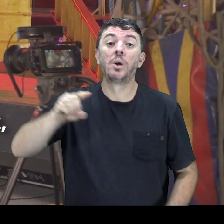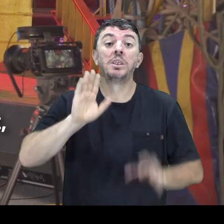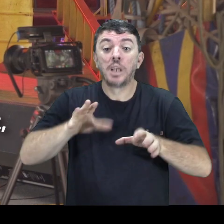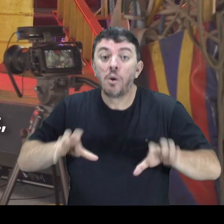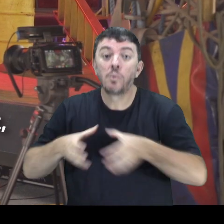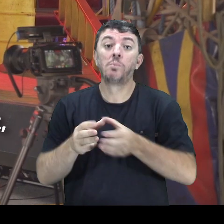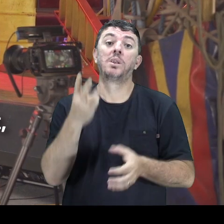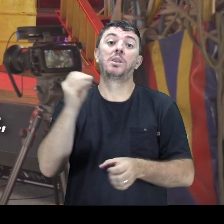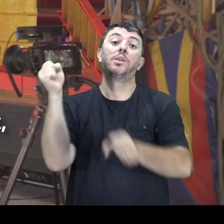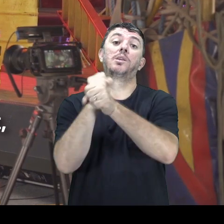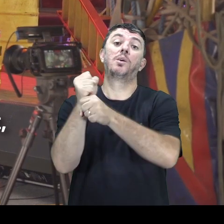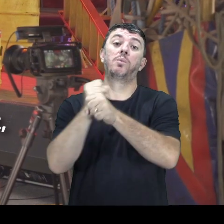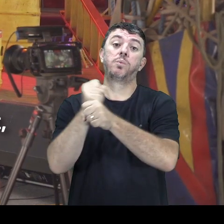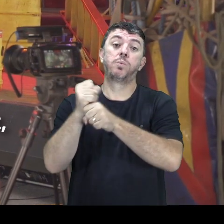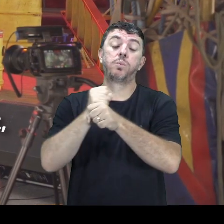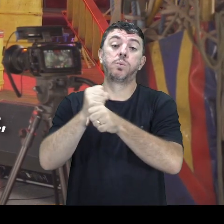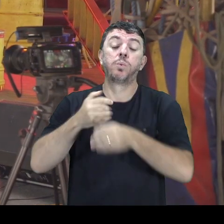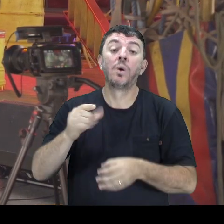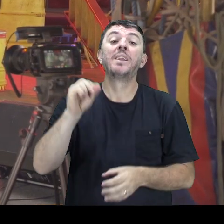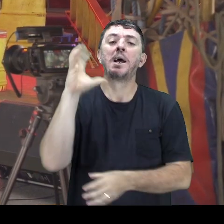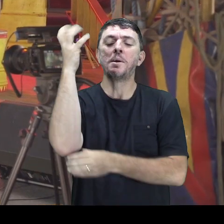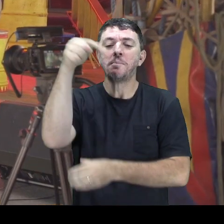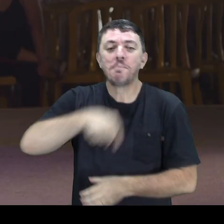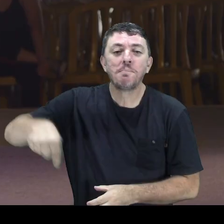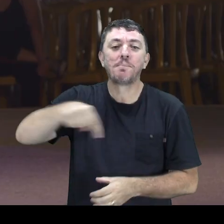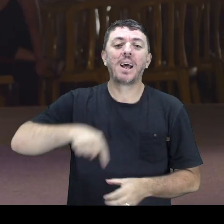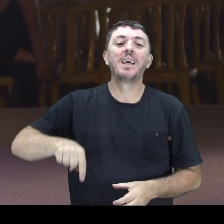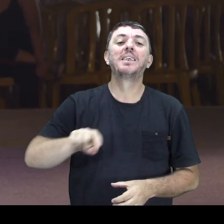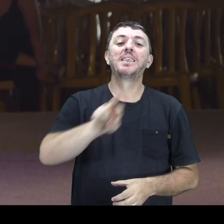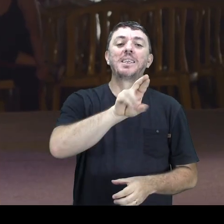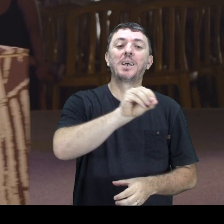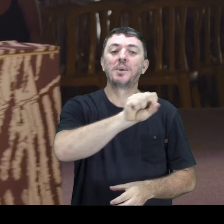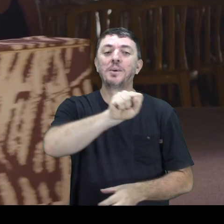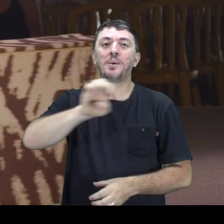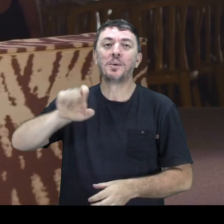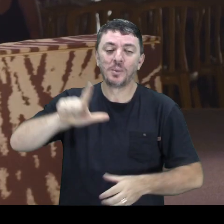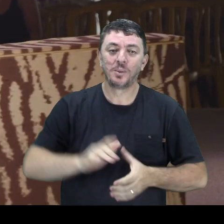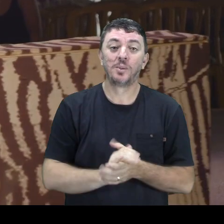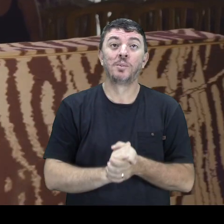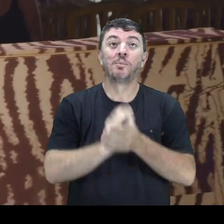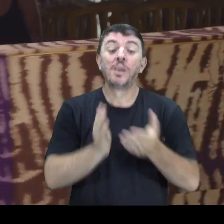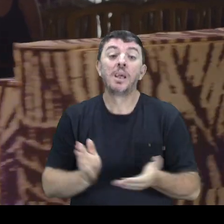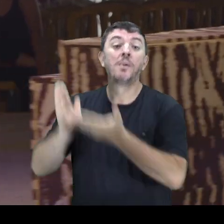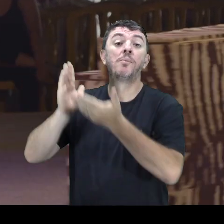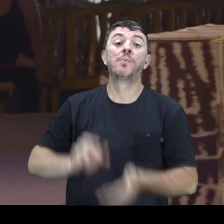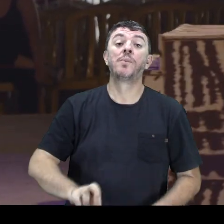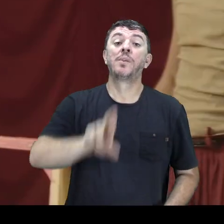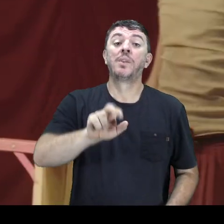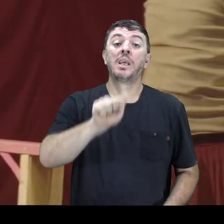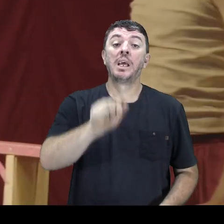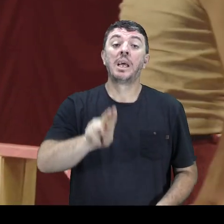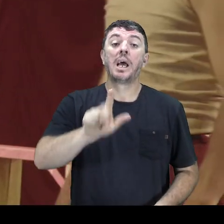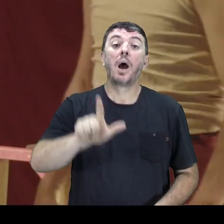Praça Roosevelt, mas são 32 anos de história aí. Eu sou Raul Barreto, eu sou engenheiro, mas